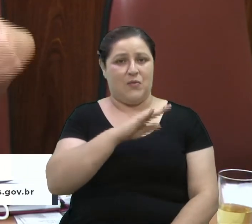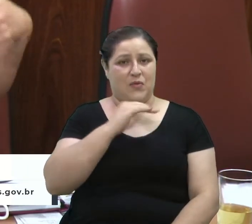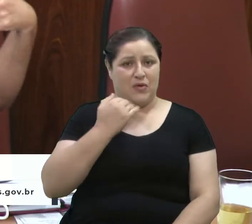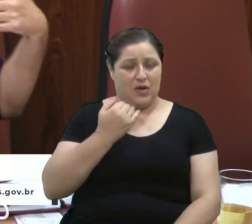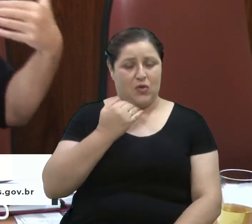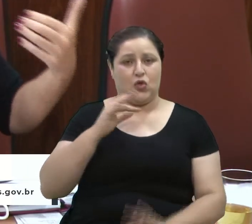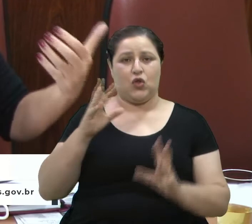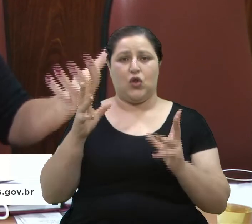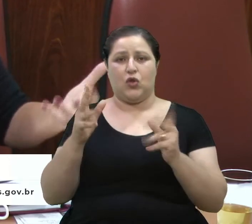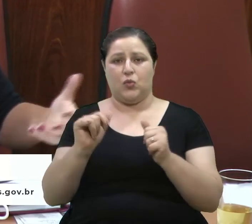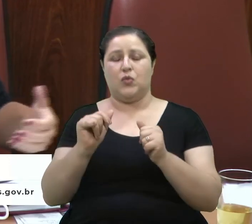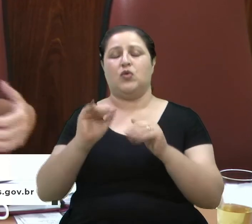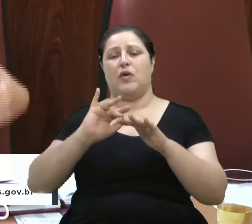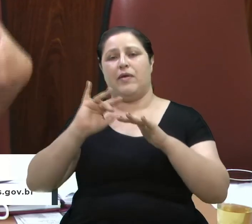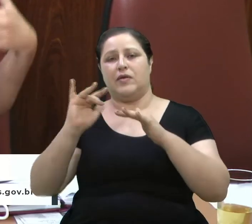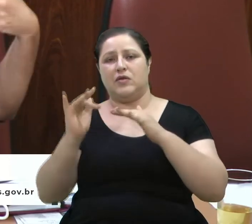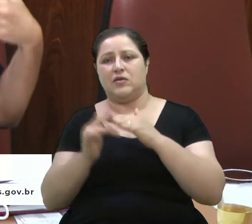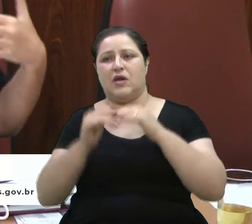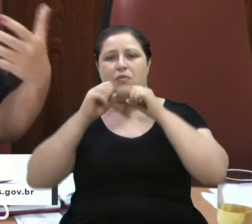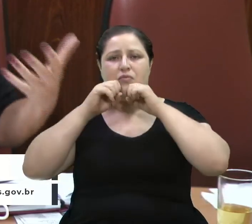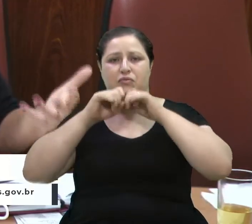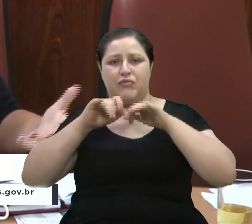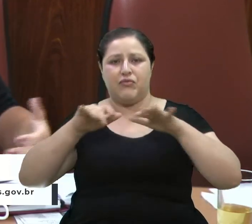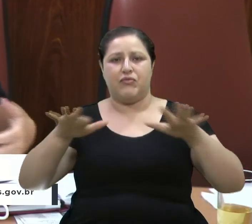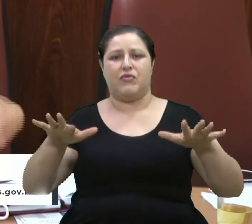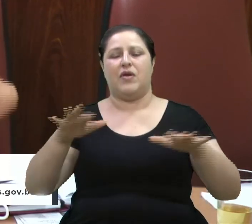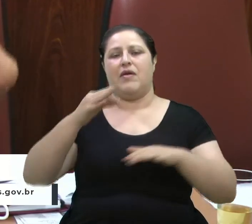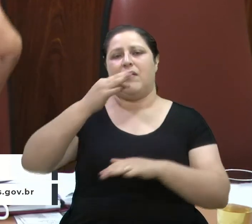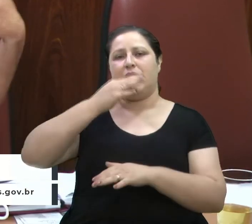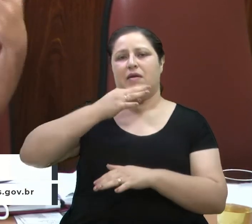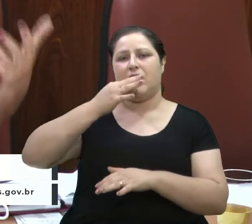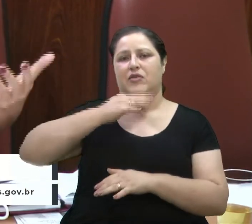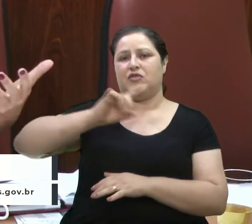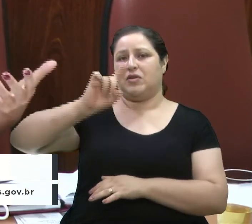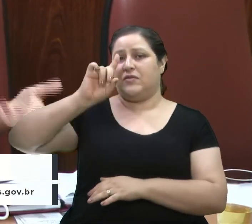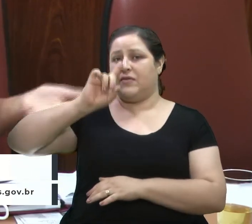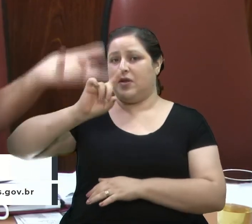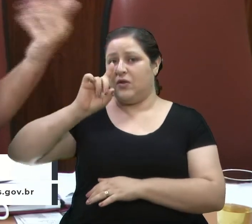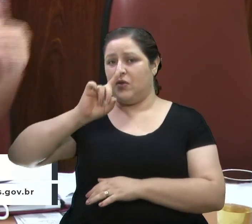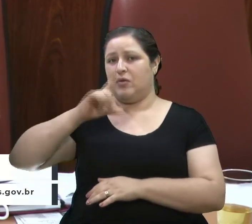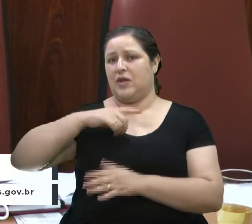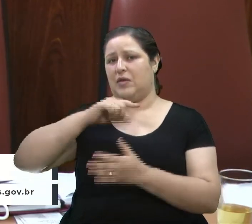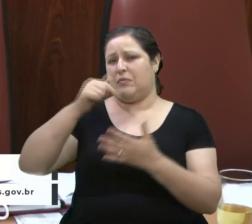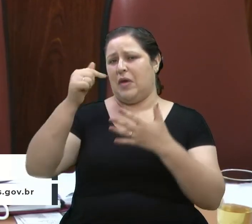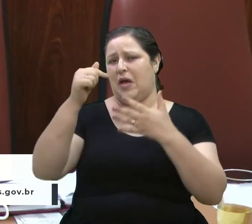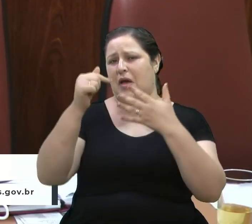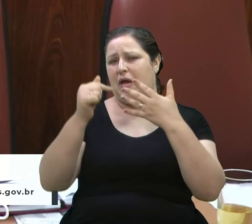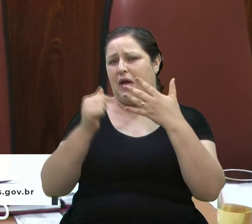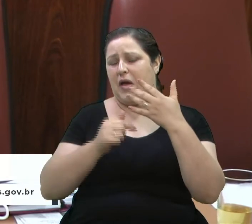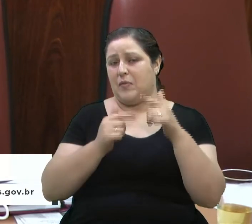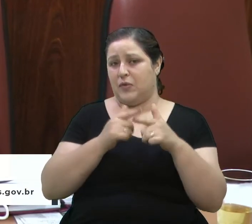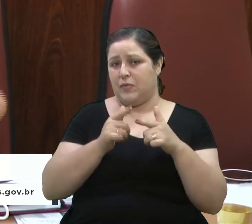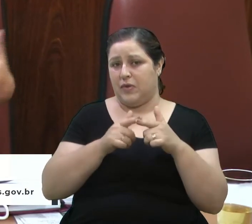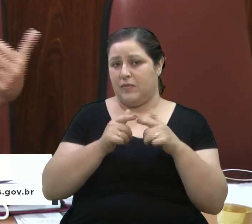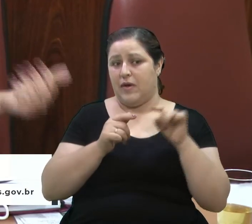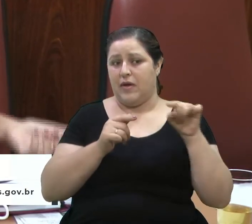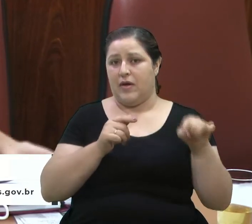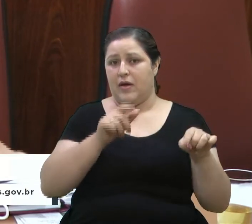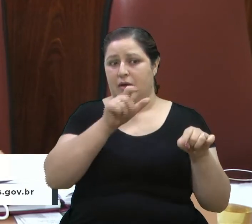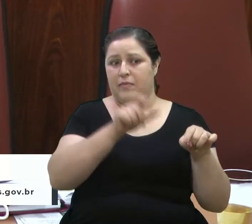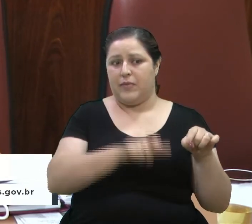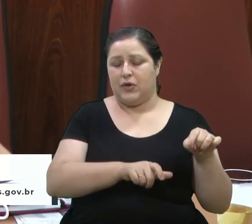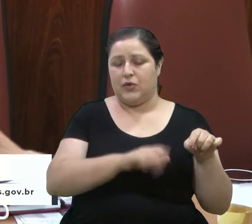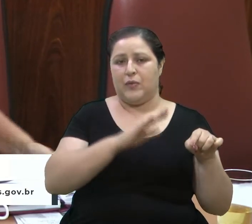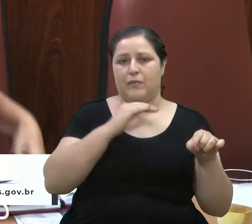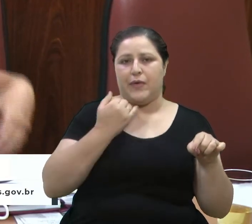que a nossa cidade falhou, uma série de problemas. Depois que a pessoa morre, se reconhece